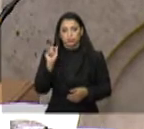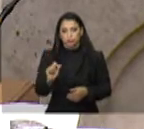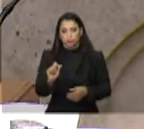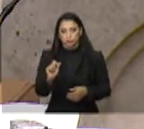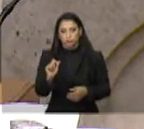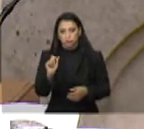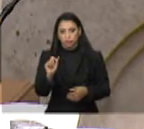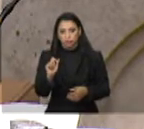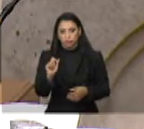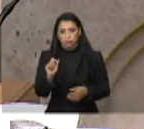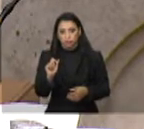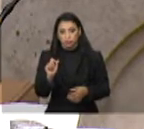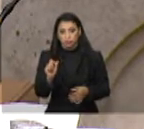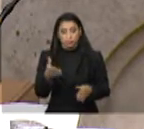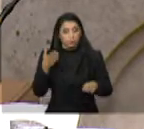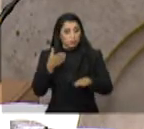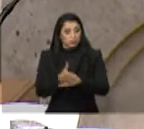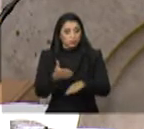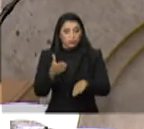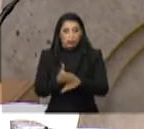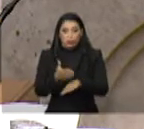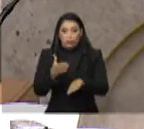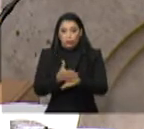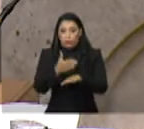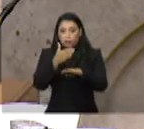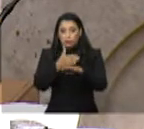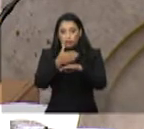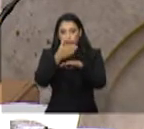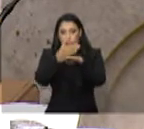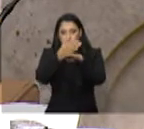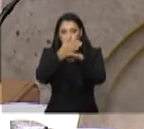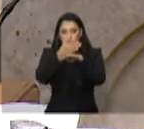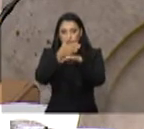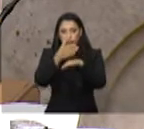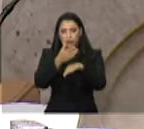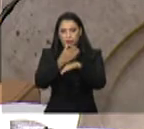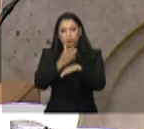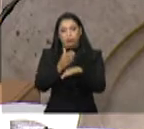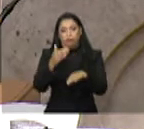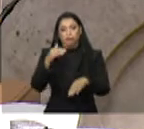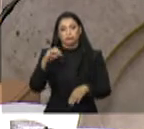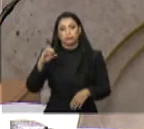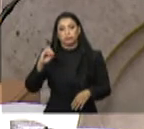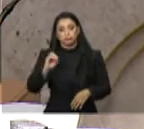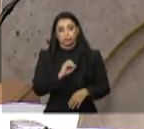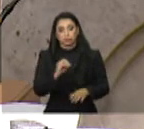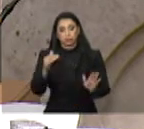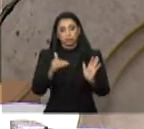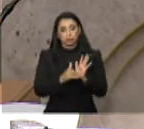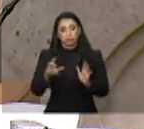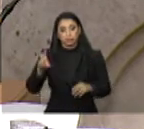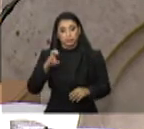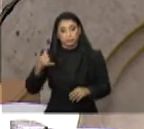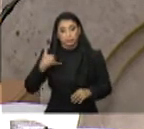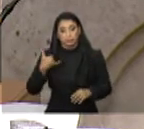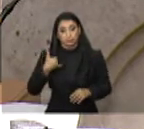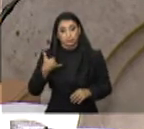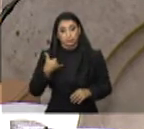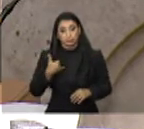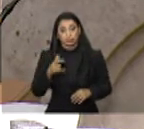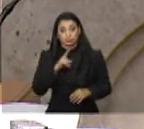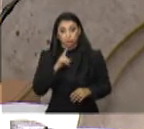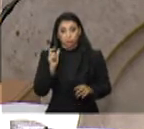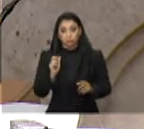amplamente acessível com atendimento de crianças de 0 a 5 anos tal como previsto tal como